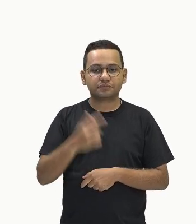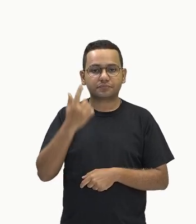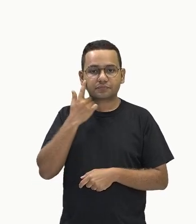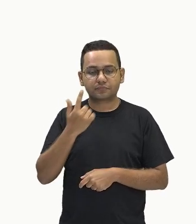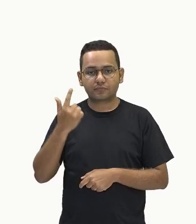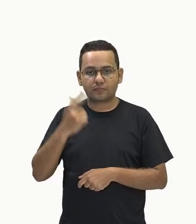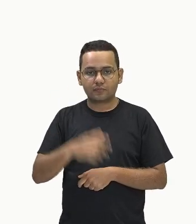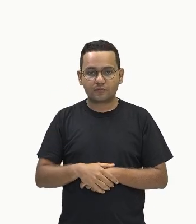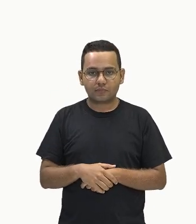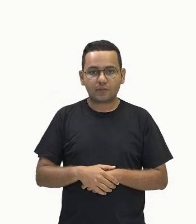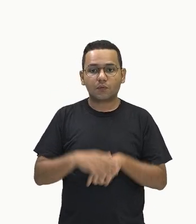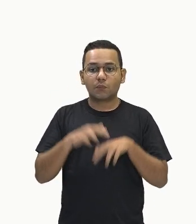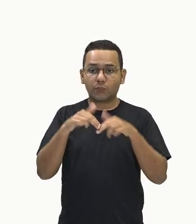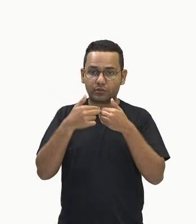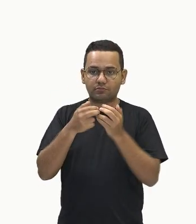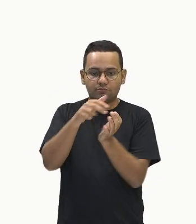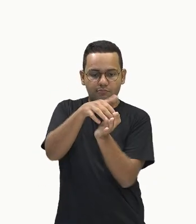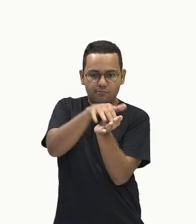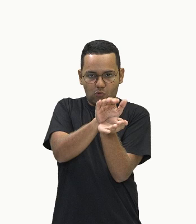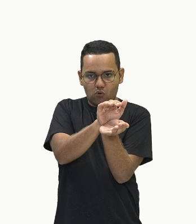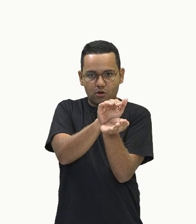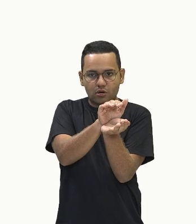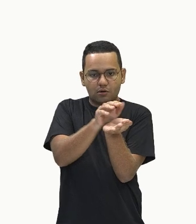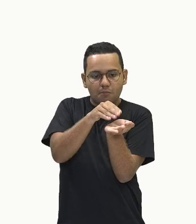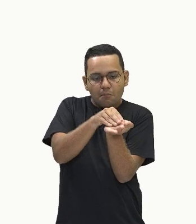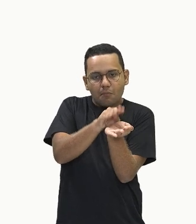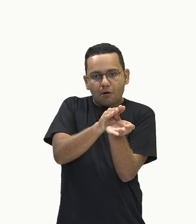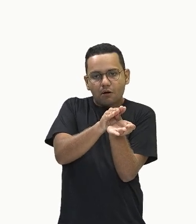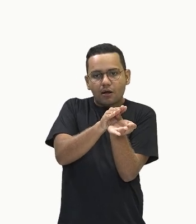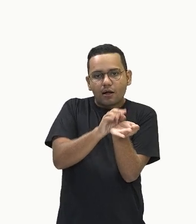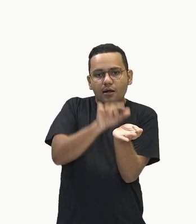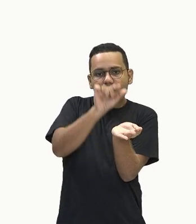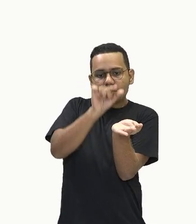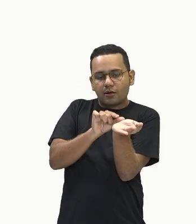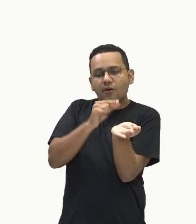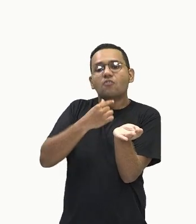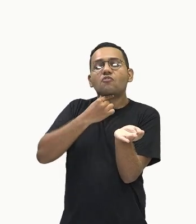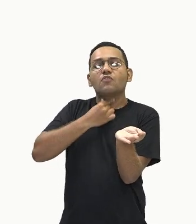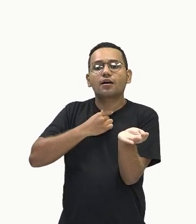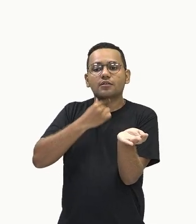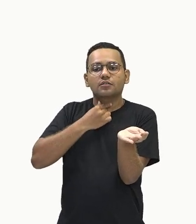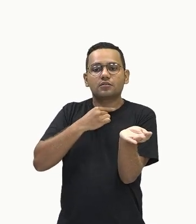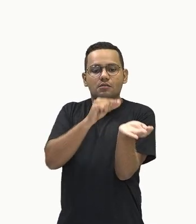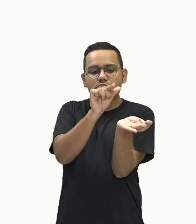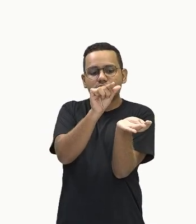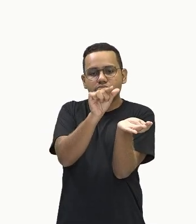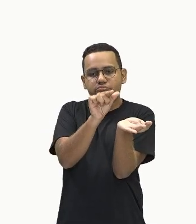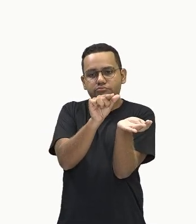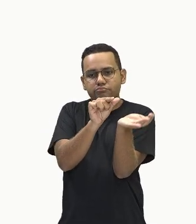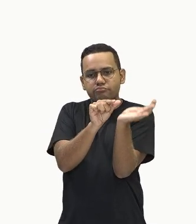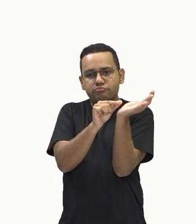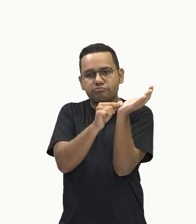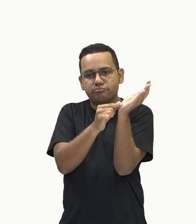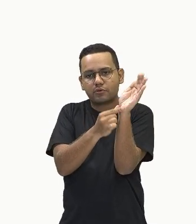Atrás, no céu da sua boca, você vai encontrar a faringe, descendo pelo esôfago,